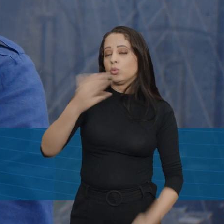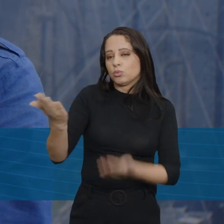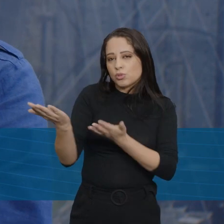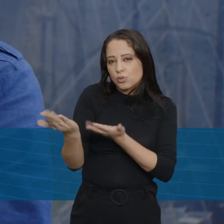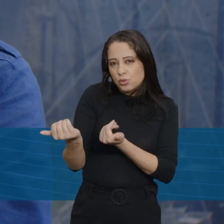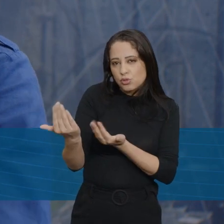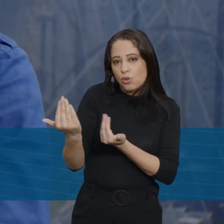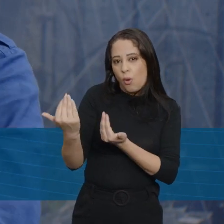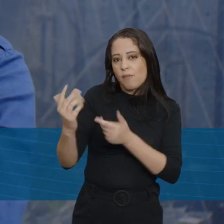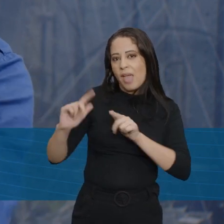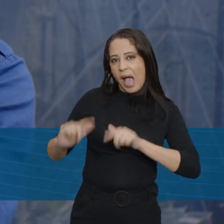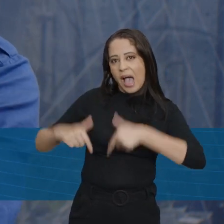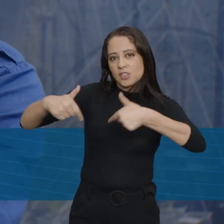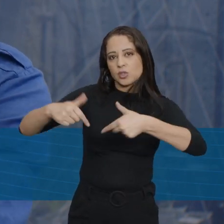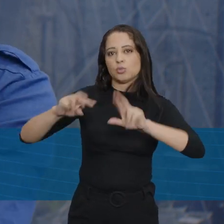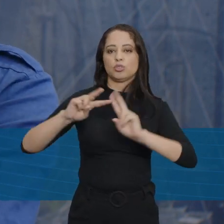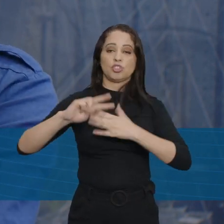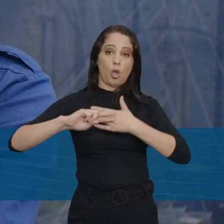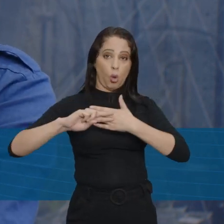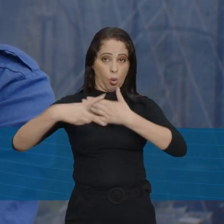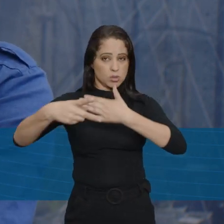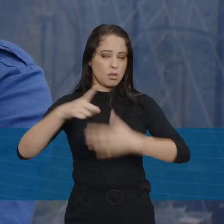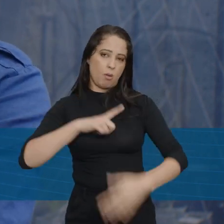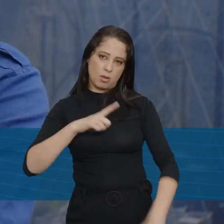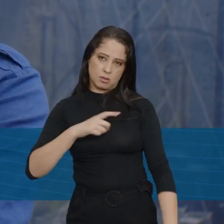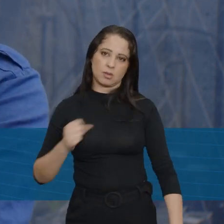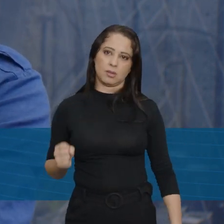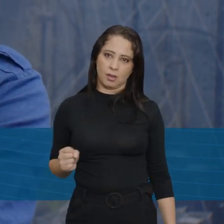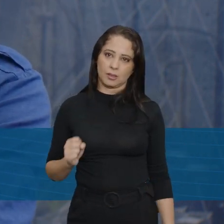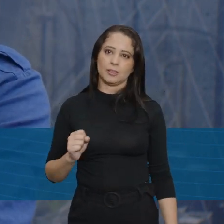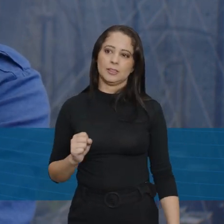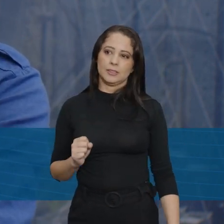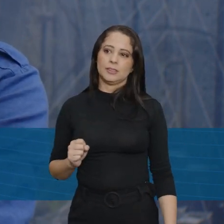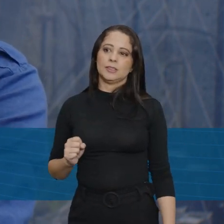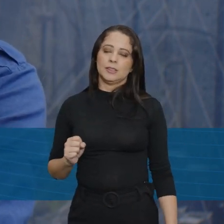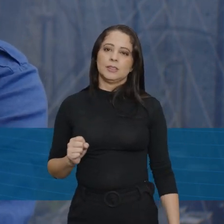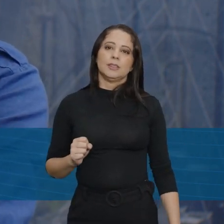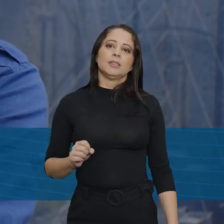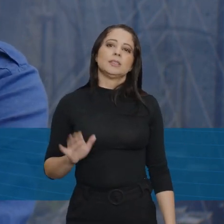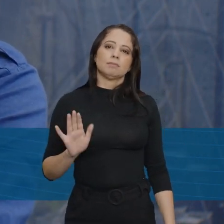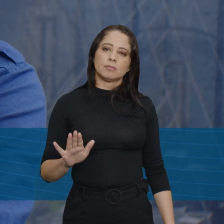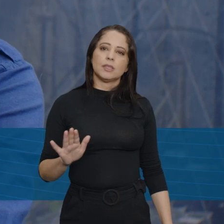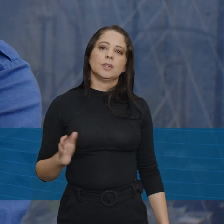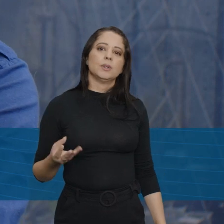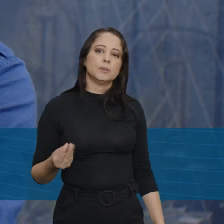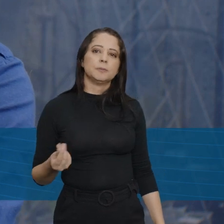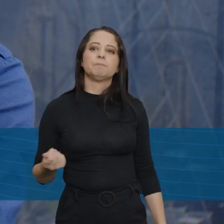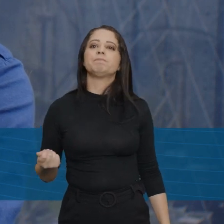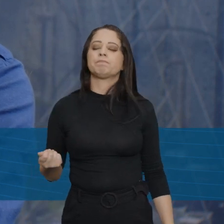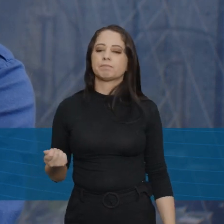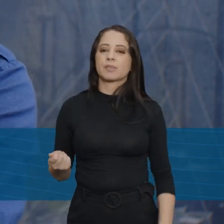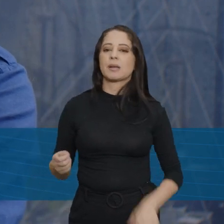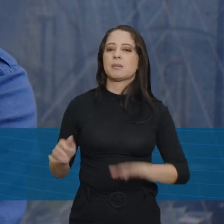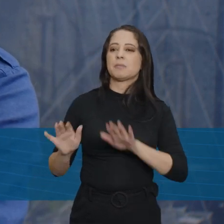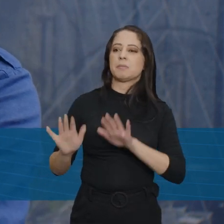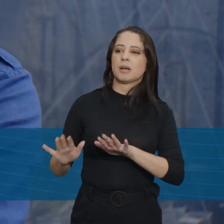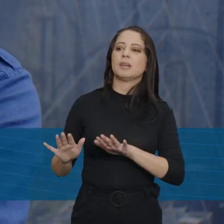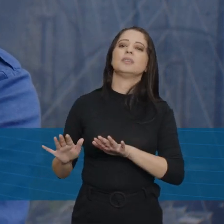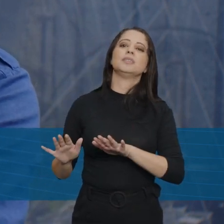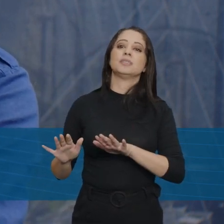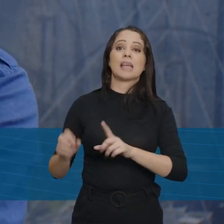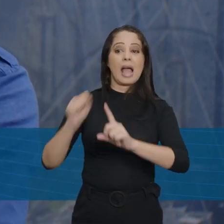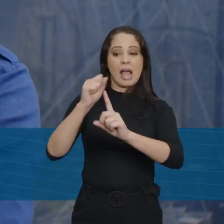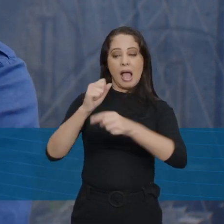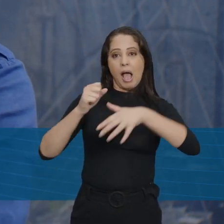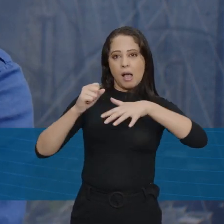a ação deles realmente tem uma consequência. Isso seria, acho que, uma coisa interessante. Mas, ao mesmo tempo, eu